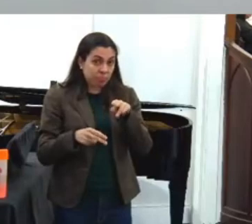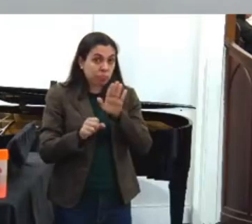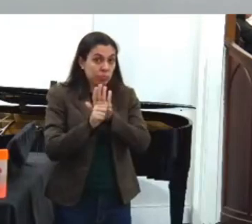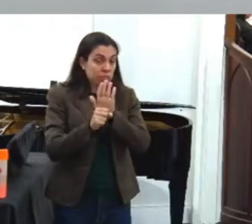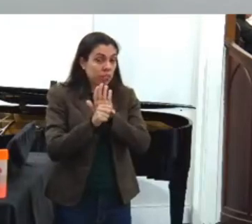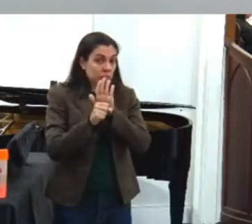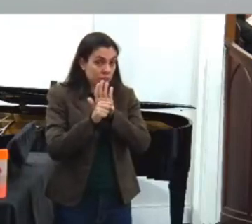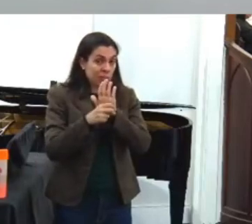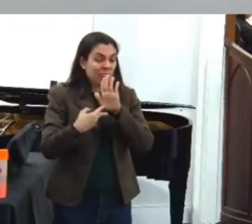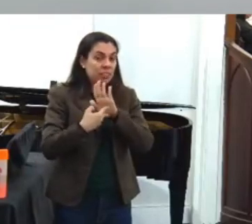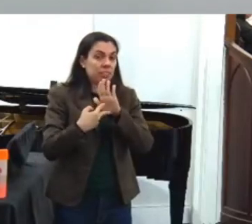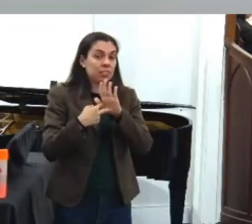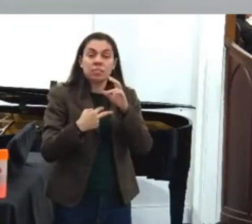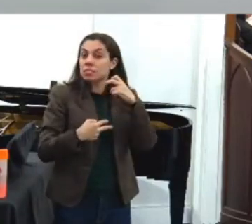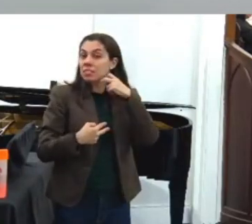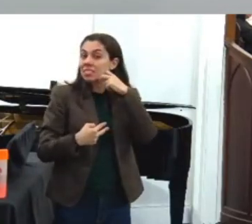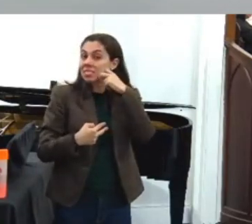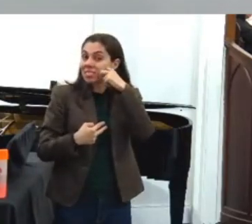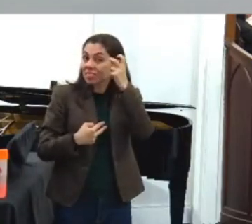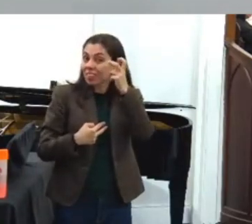Culpa moral diante de Deus.